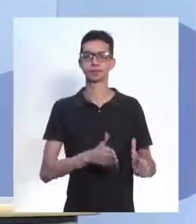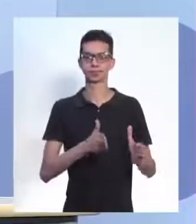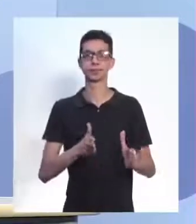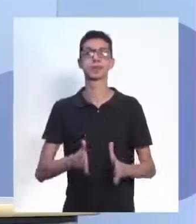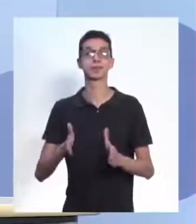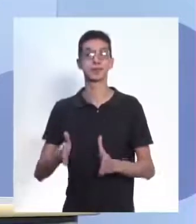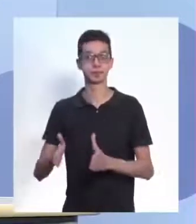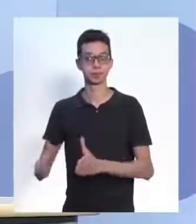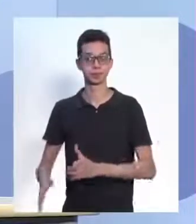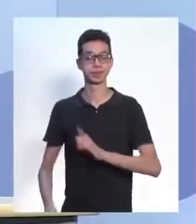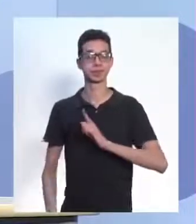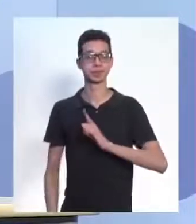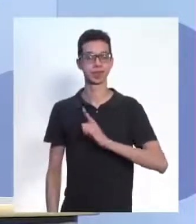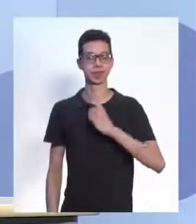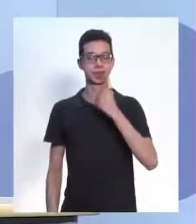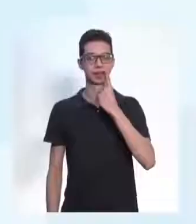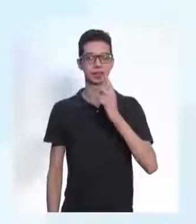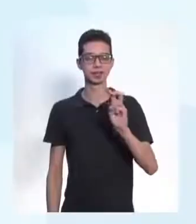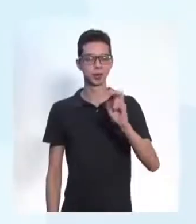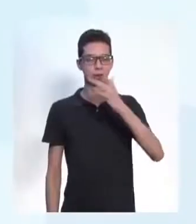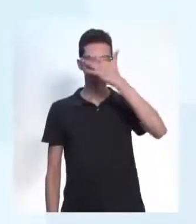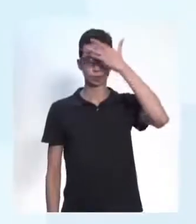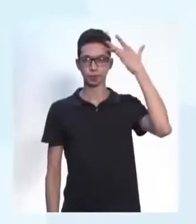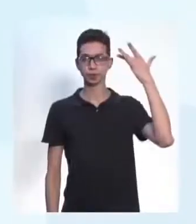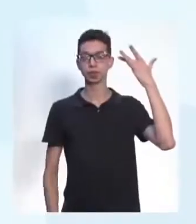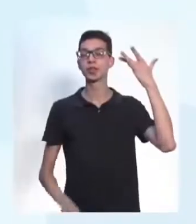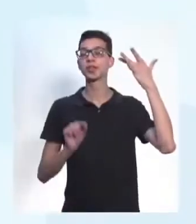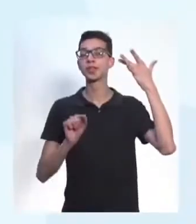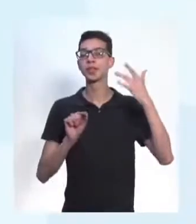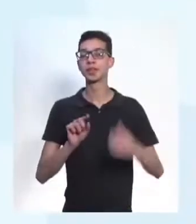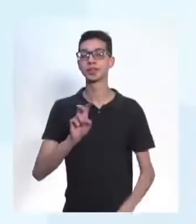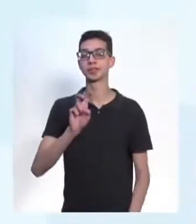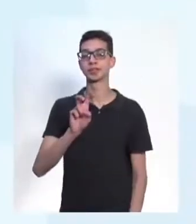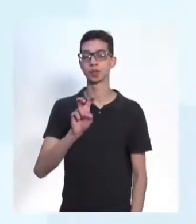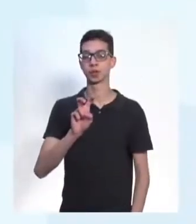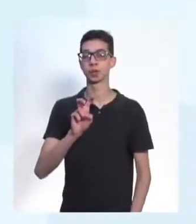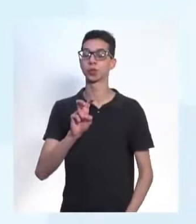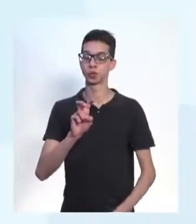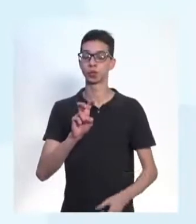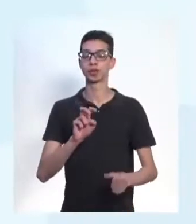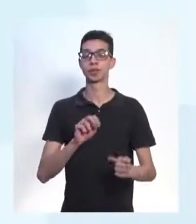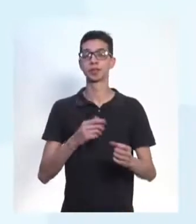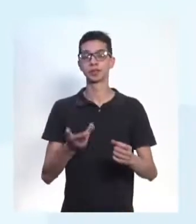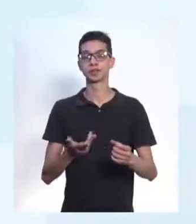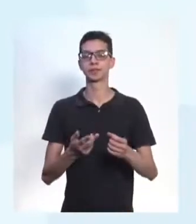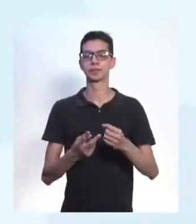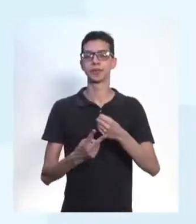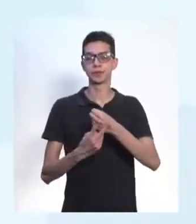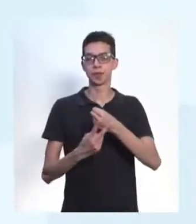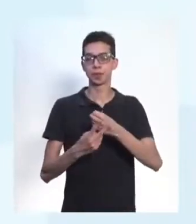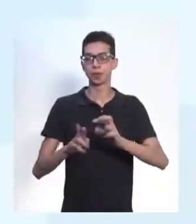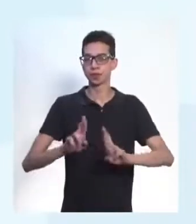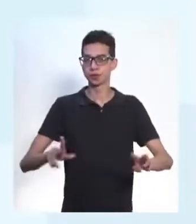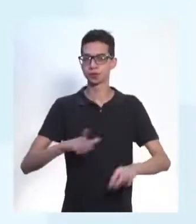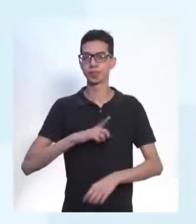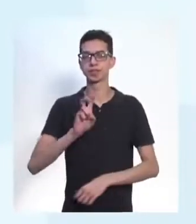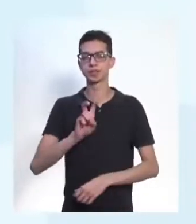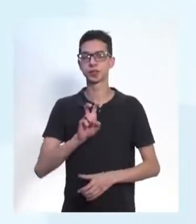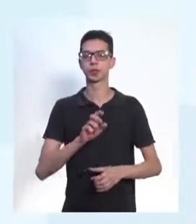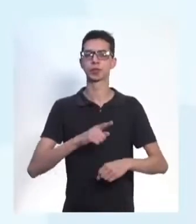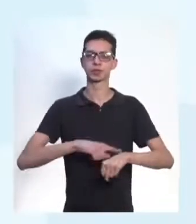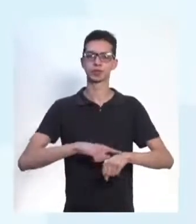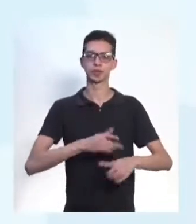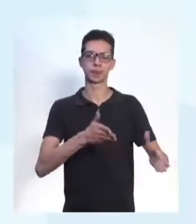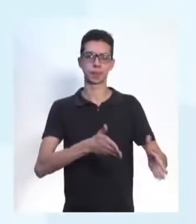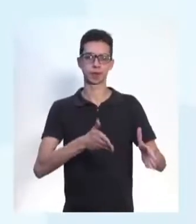supor, como a gente tinha ali 5 pessoas, que sejam 5 verbos diferentes encadeando 5 períodos. E